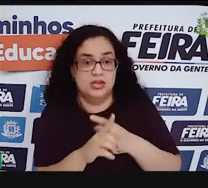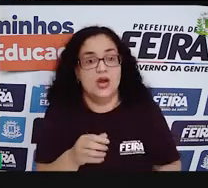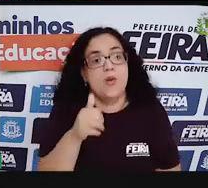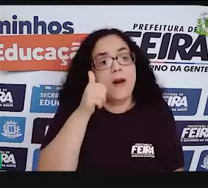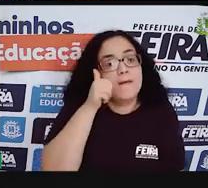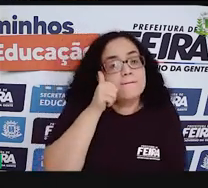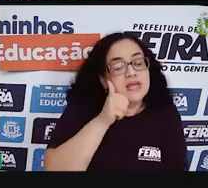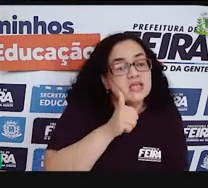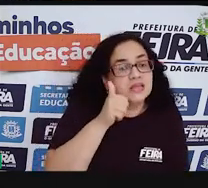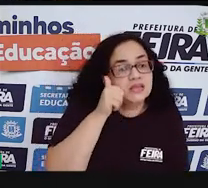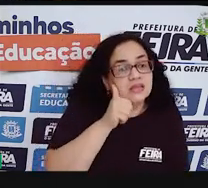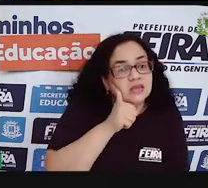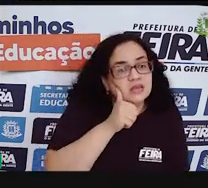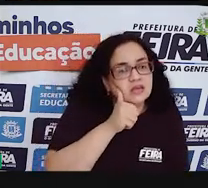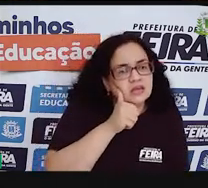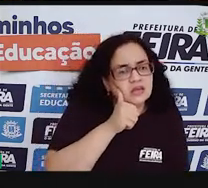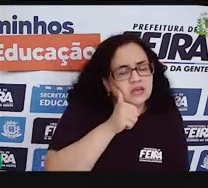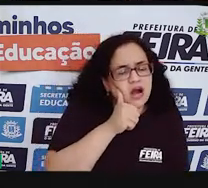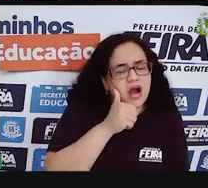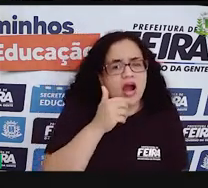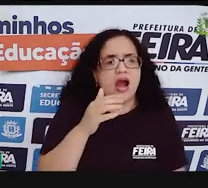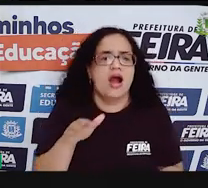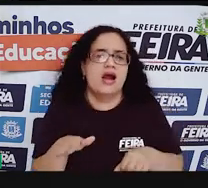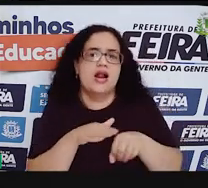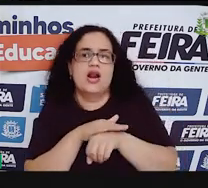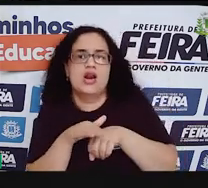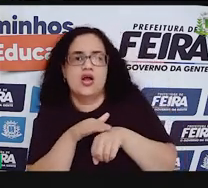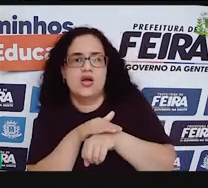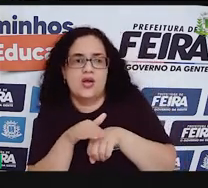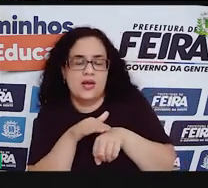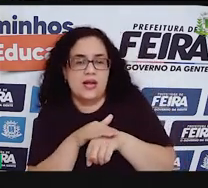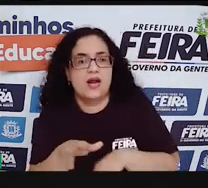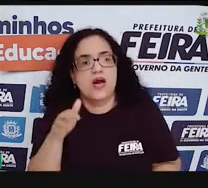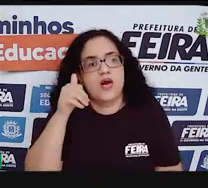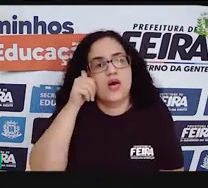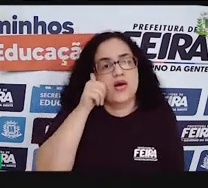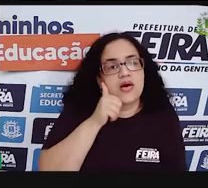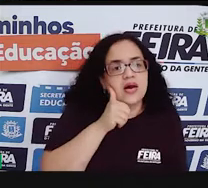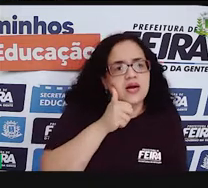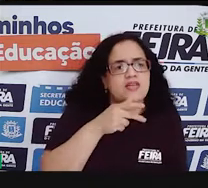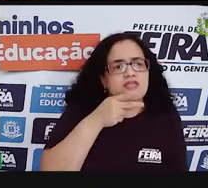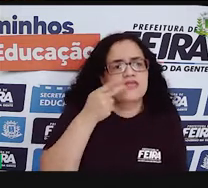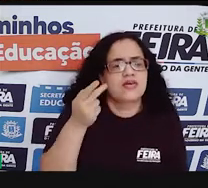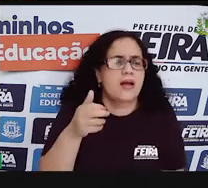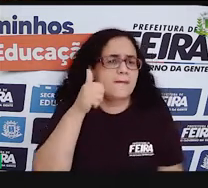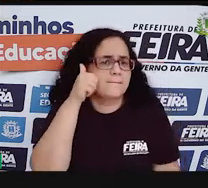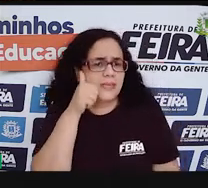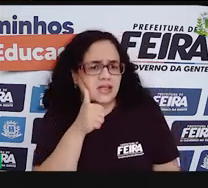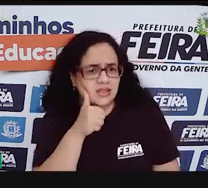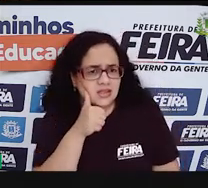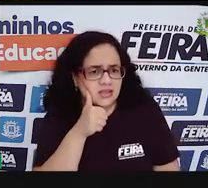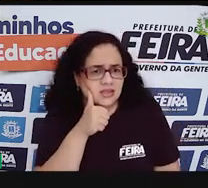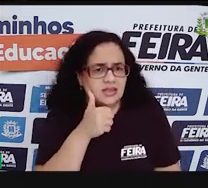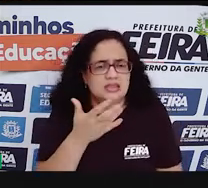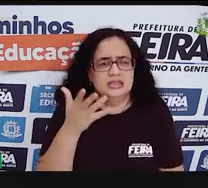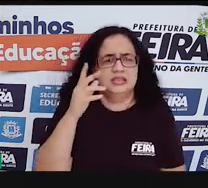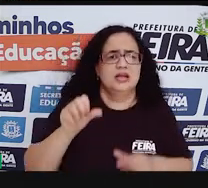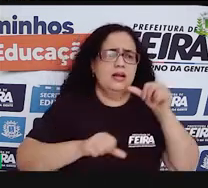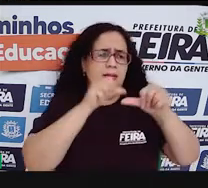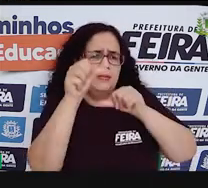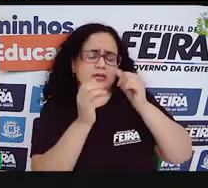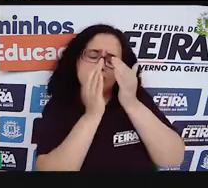menina. E aí começou a conversar com a menina e disse a ela: menina, me transforme